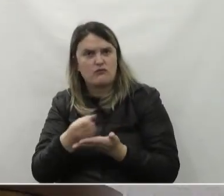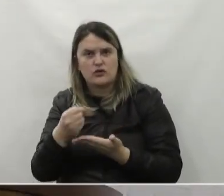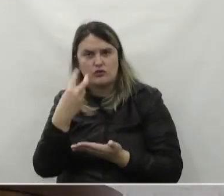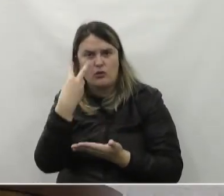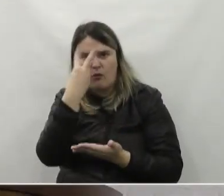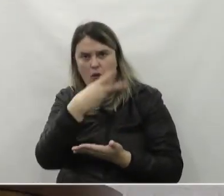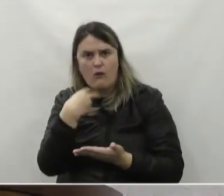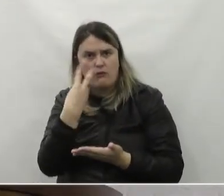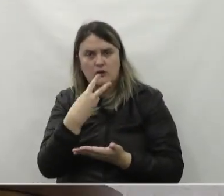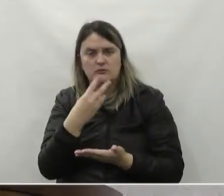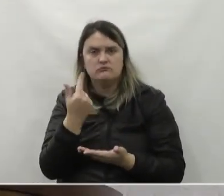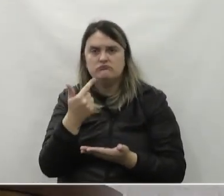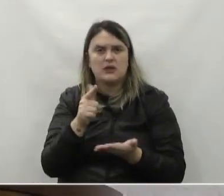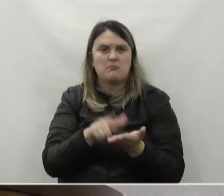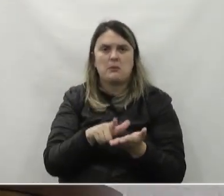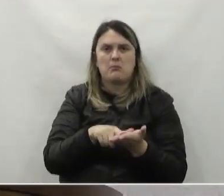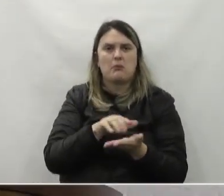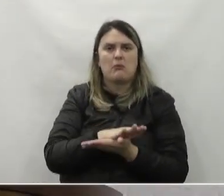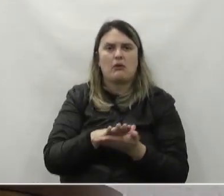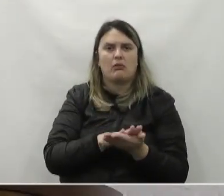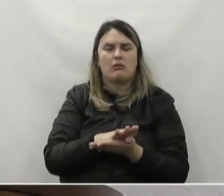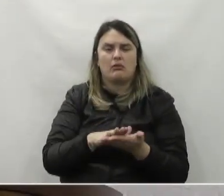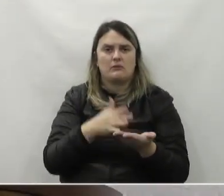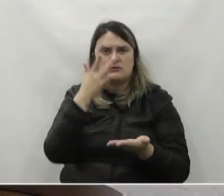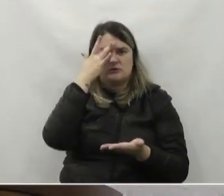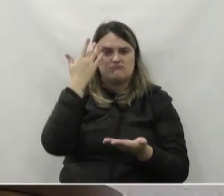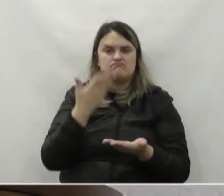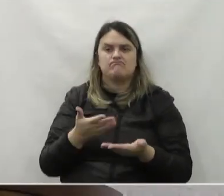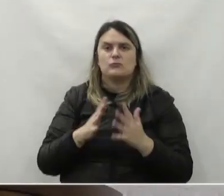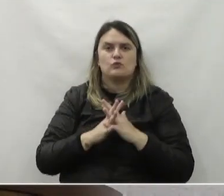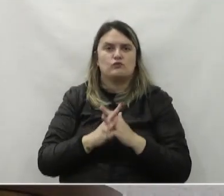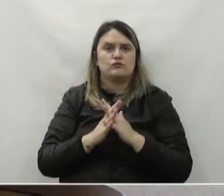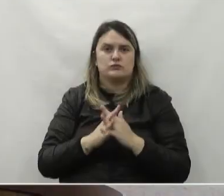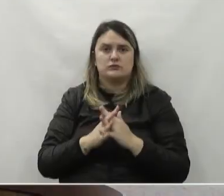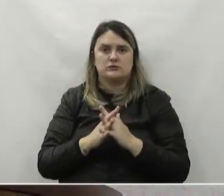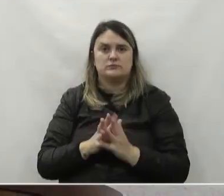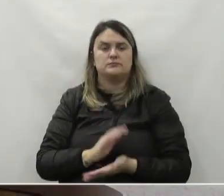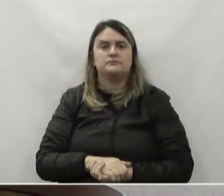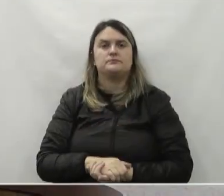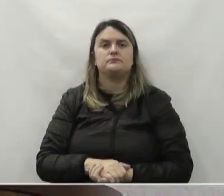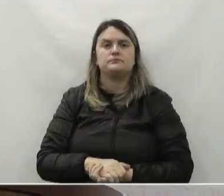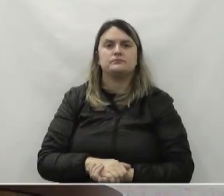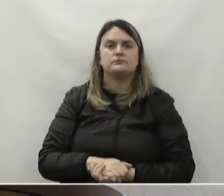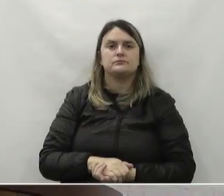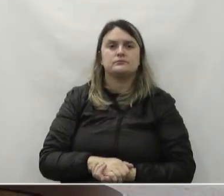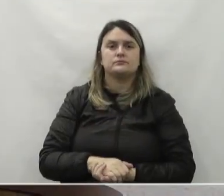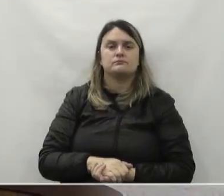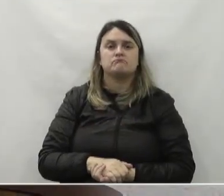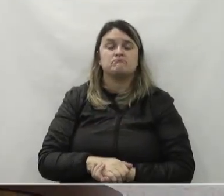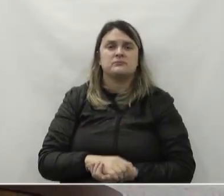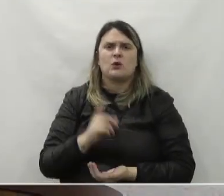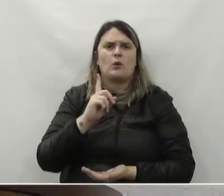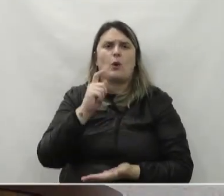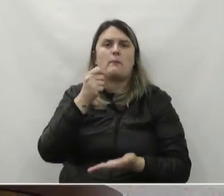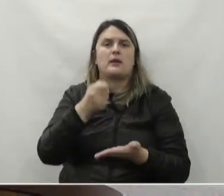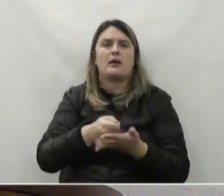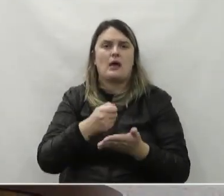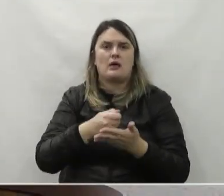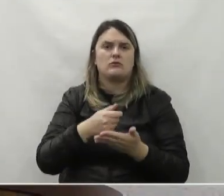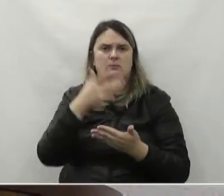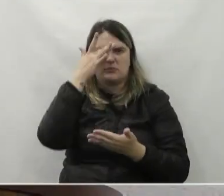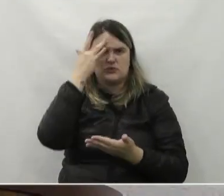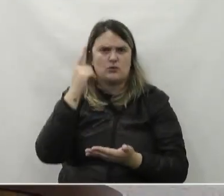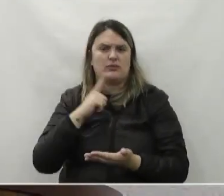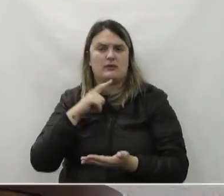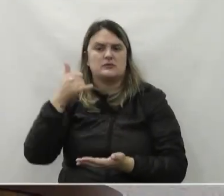ou não. E como os nobres vereadores aqui a gente discutiu no período da manhã, não é obrigado todo cidadão ter